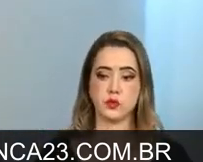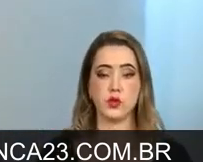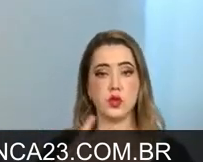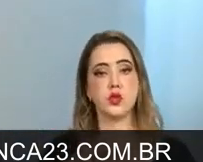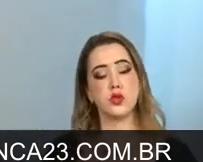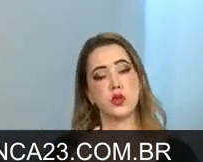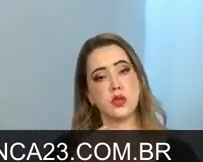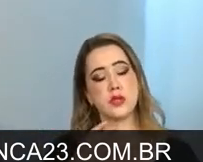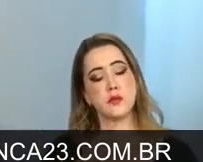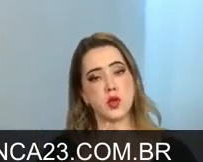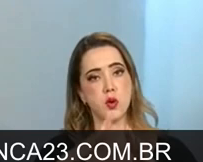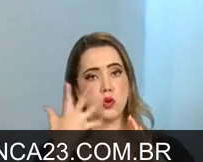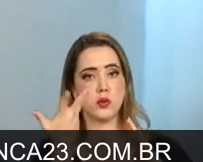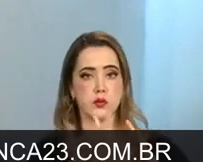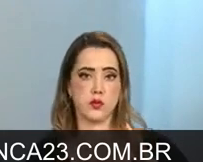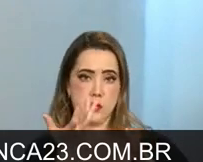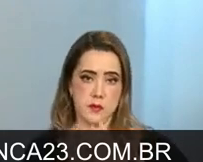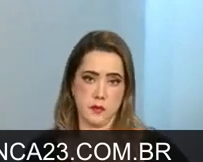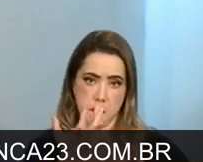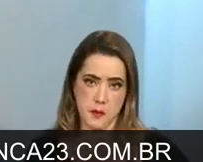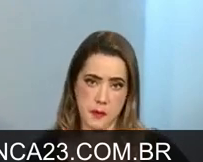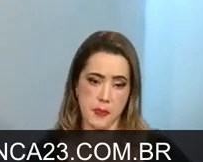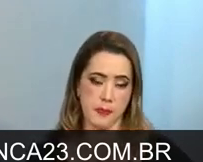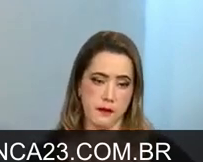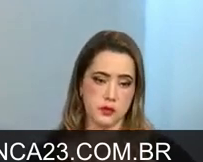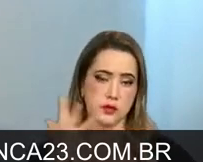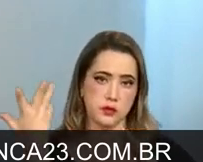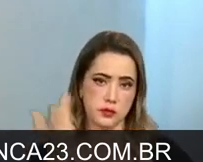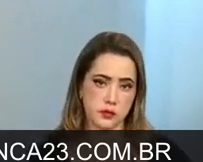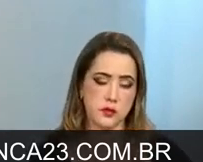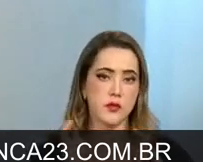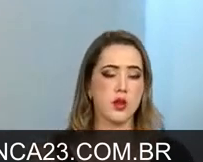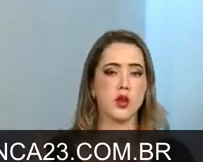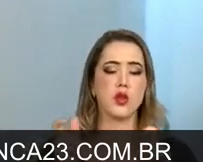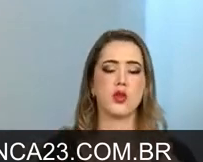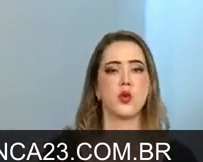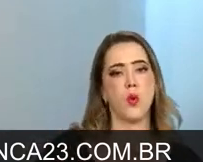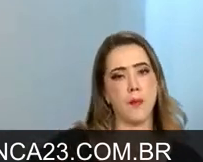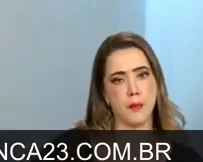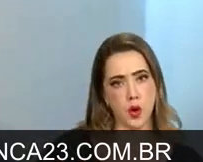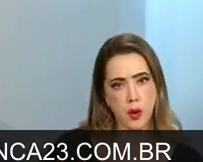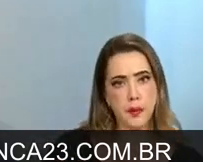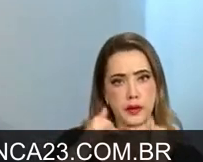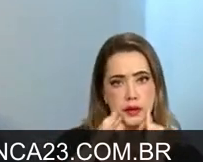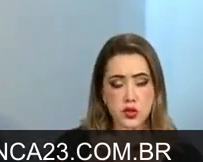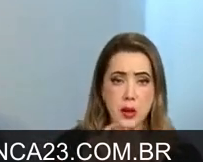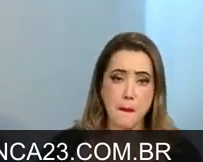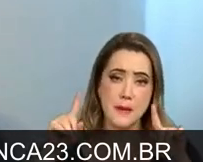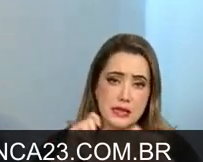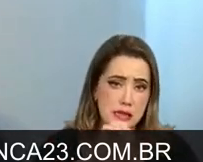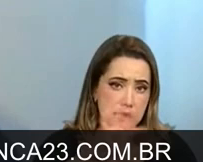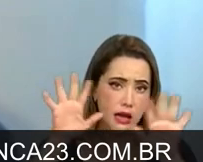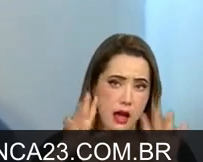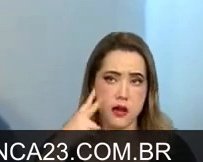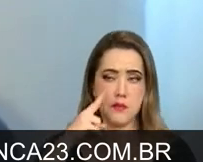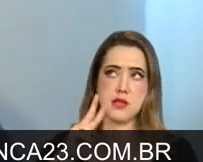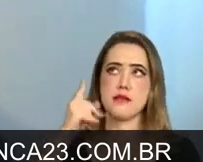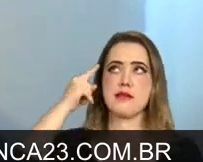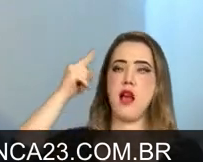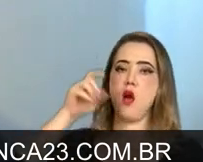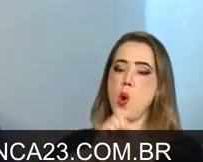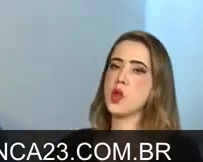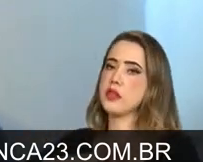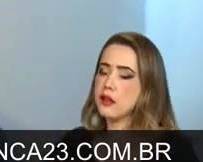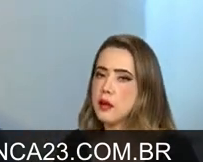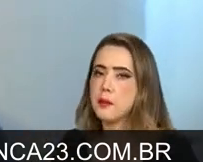de telhados, terrenos telhados, 2 milhões de unidades consumidoras gerando sua própria energia. Claro que no universo de 80